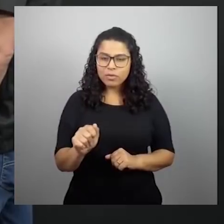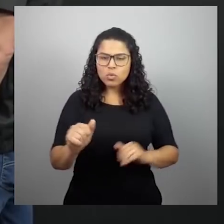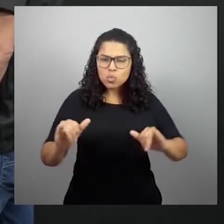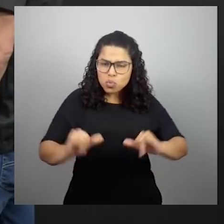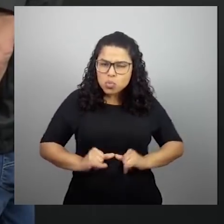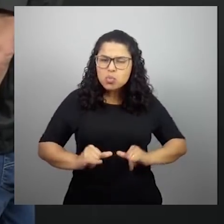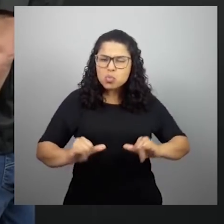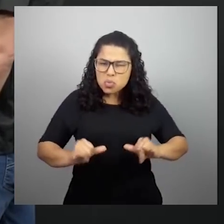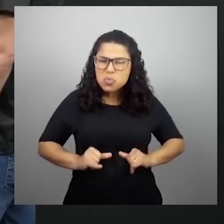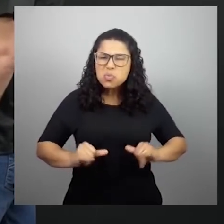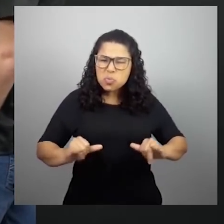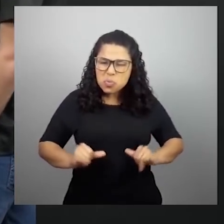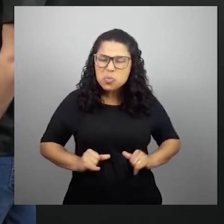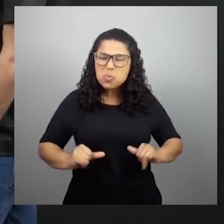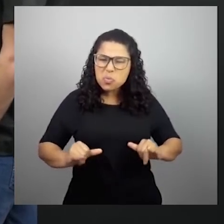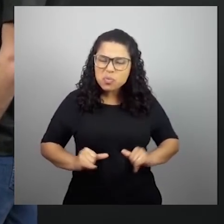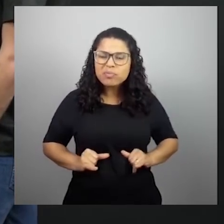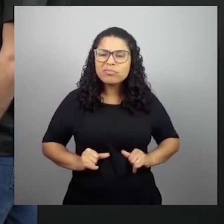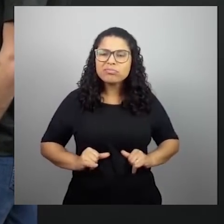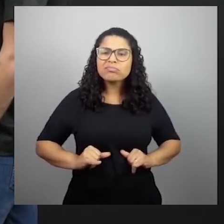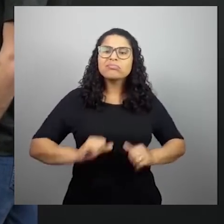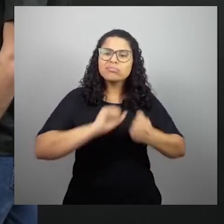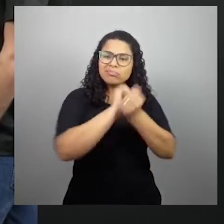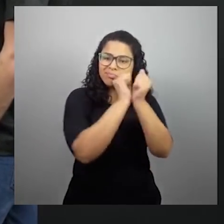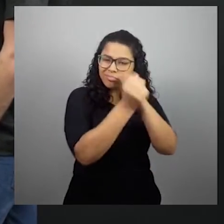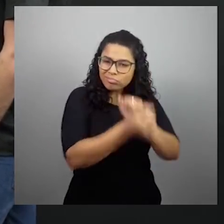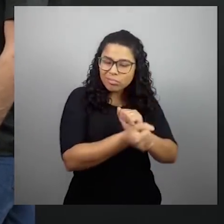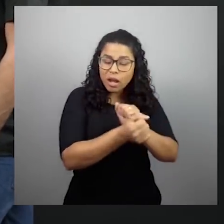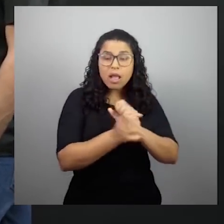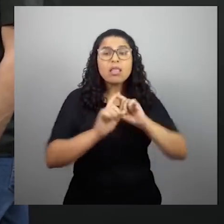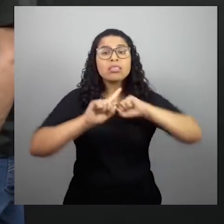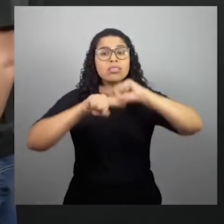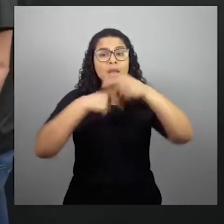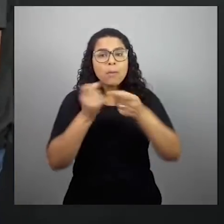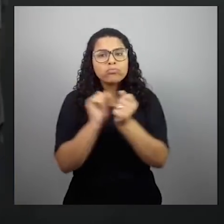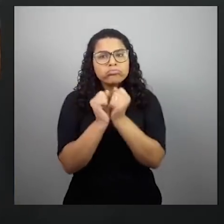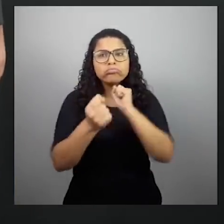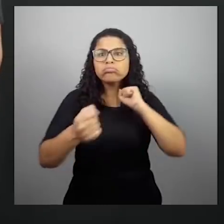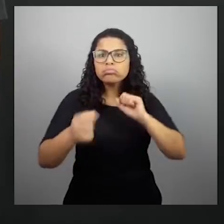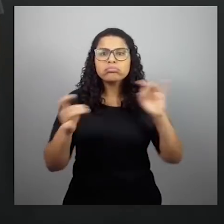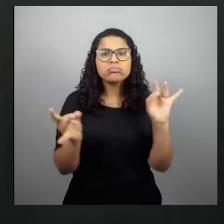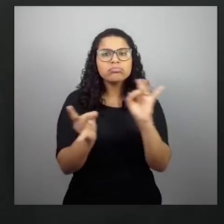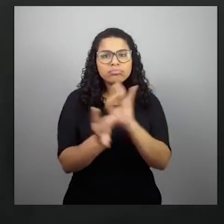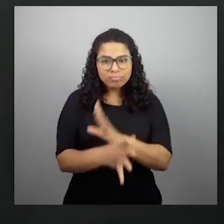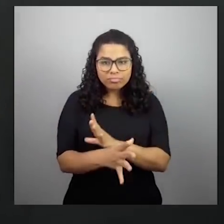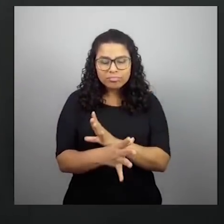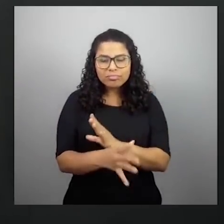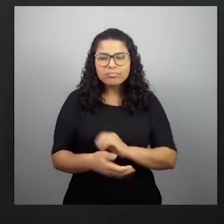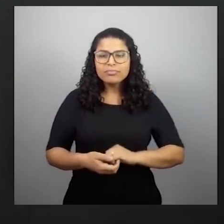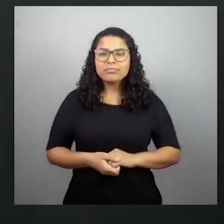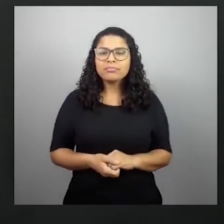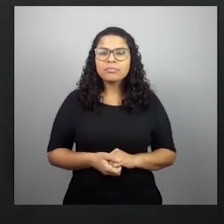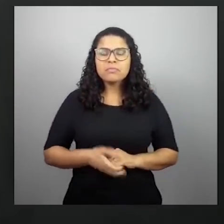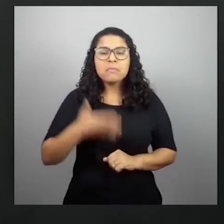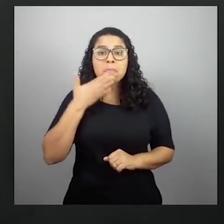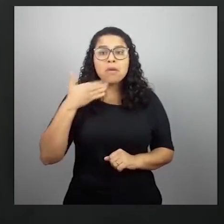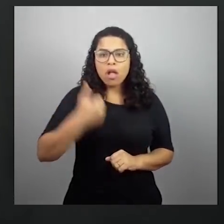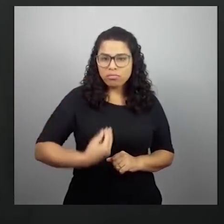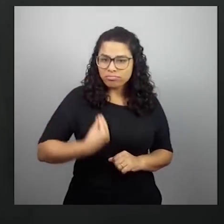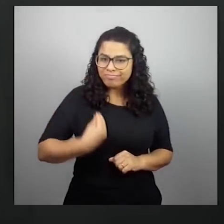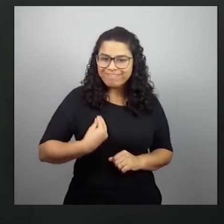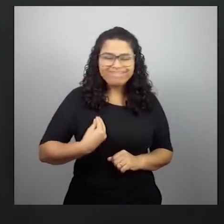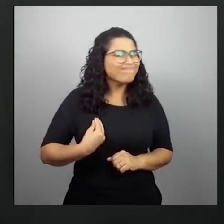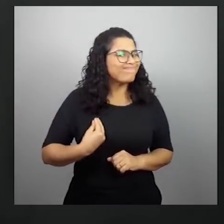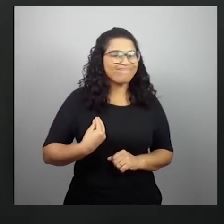a questão da escravidão e depois, terminada a escravidão, não necessariamente viveram numa condição muito melhor. Isso a gente